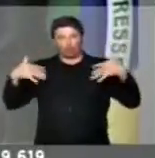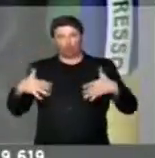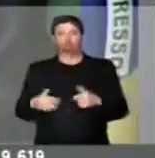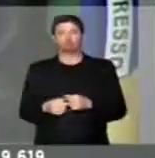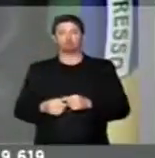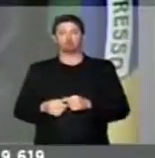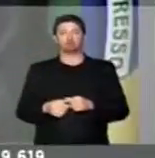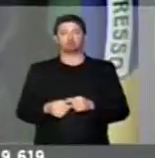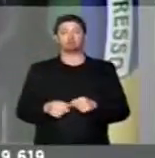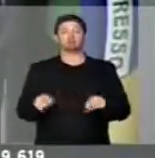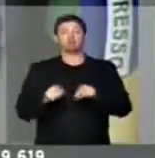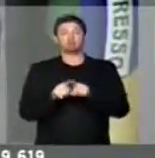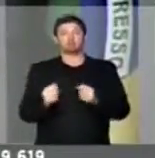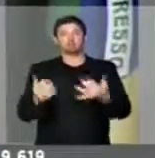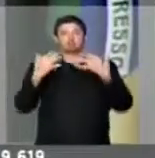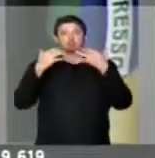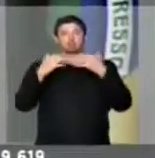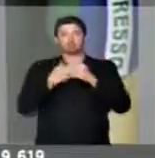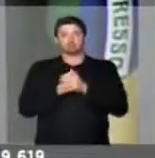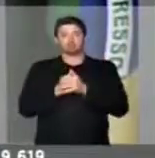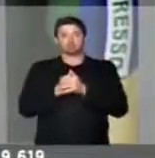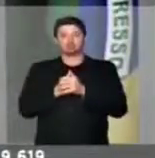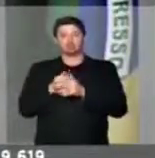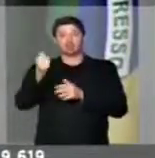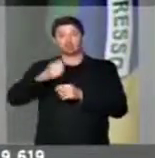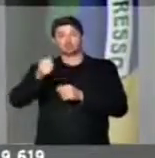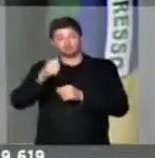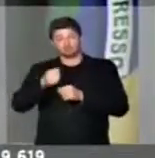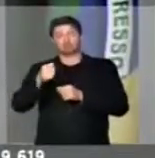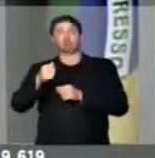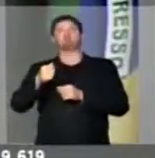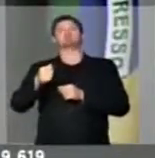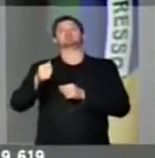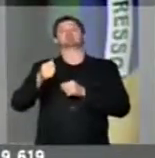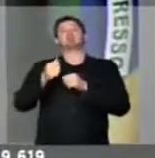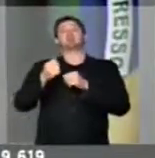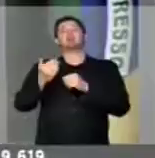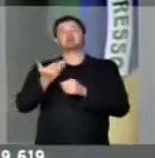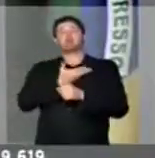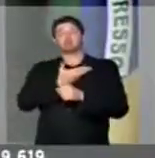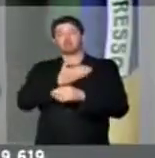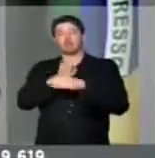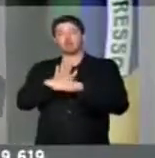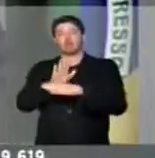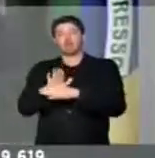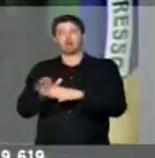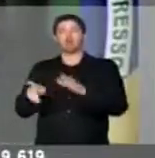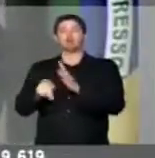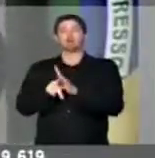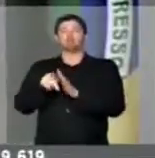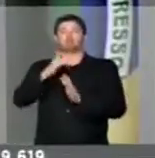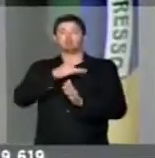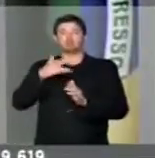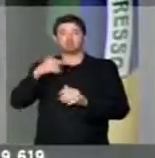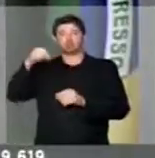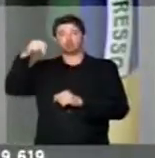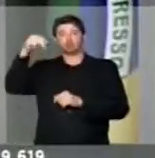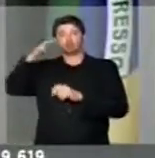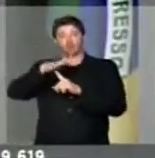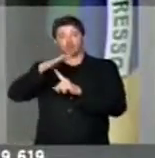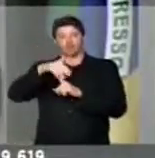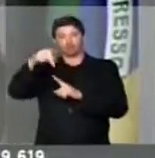o escândalo da Norospar, que é a Associação Beneficente de Saúde do Noroeste do